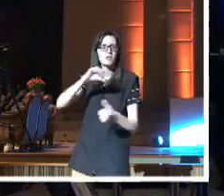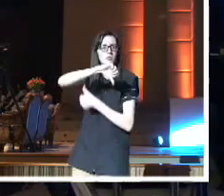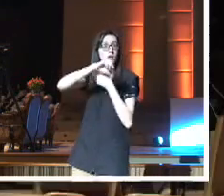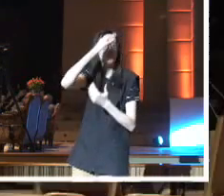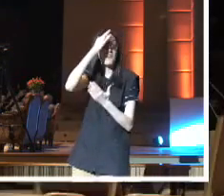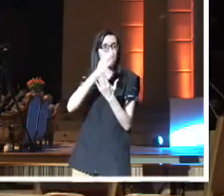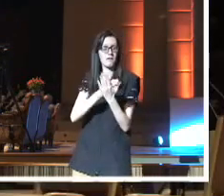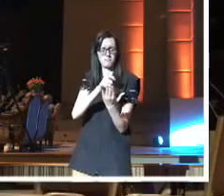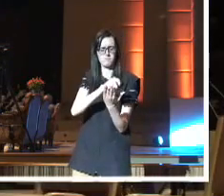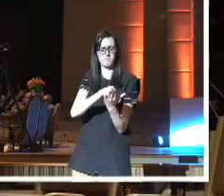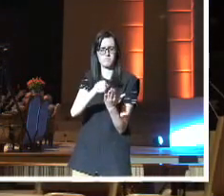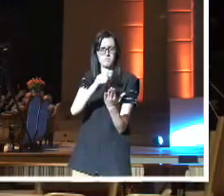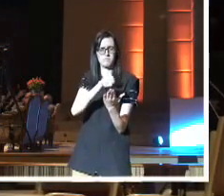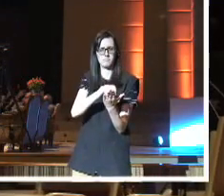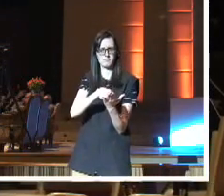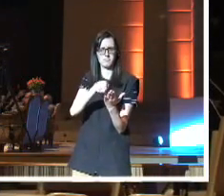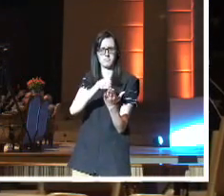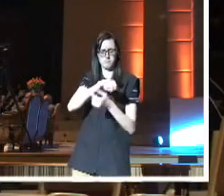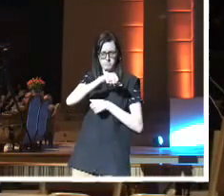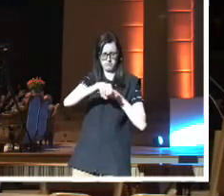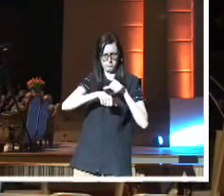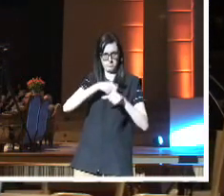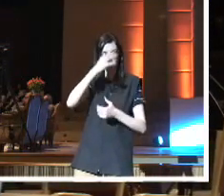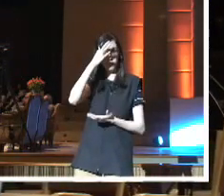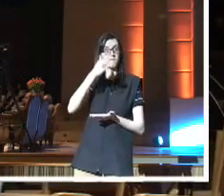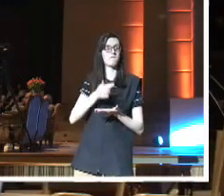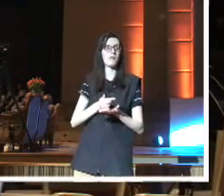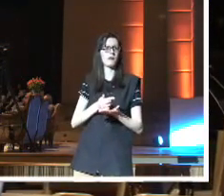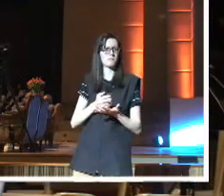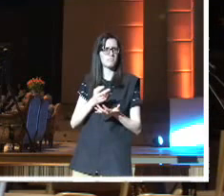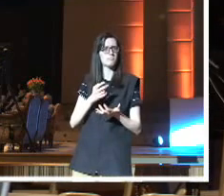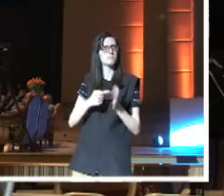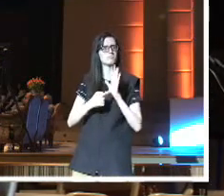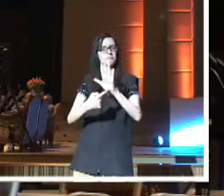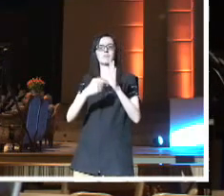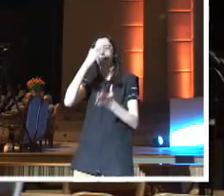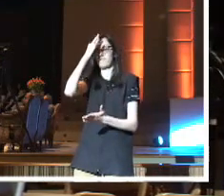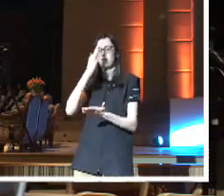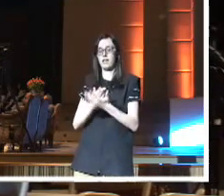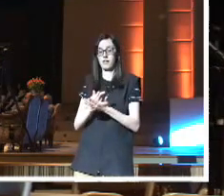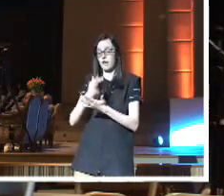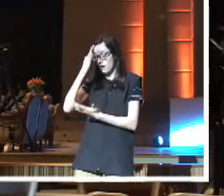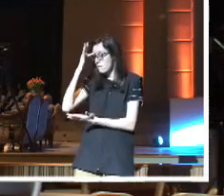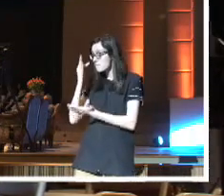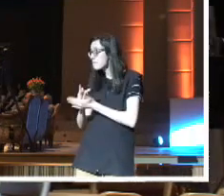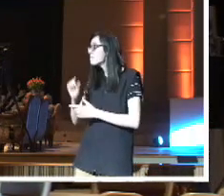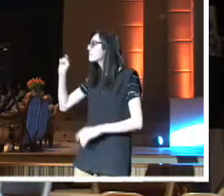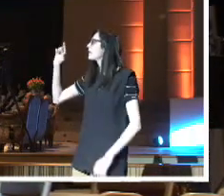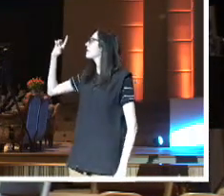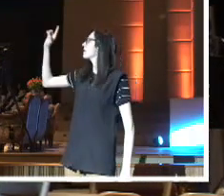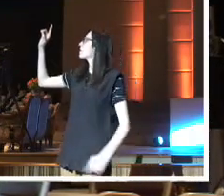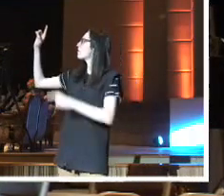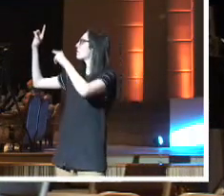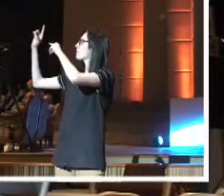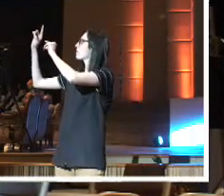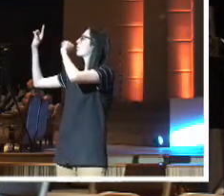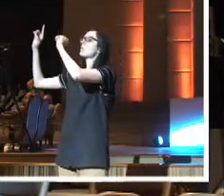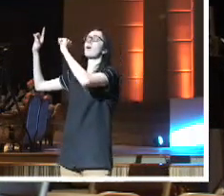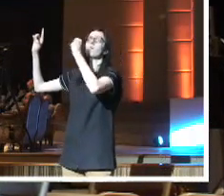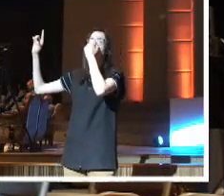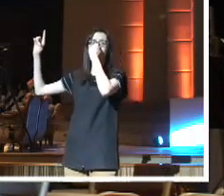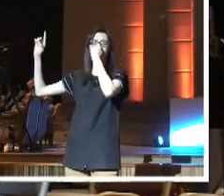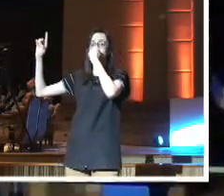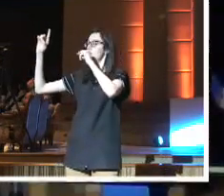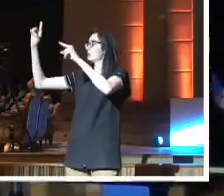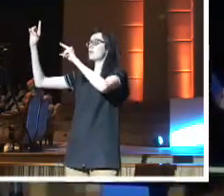ele reafirma aqui então, não é, a sua fé em quem é Deus. Quem é o